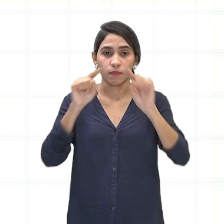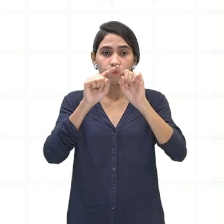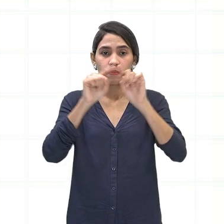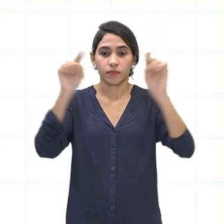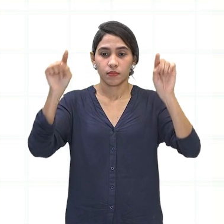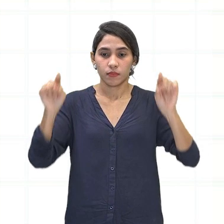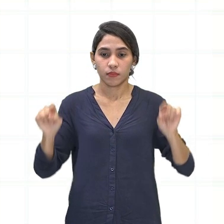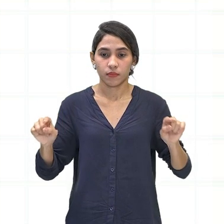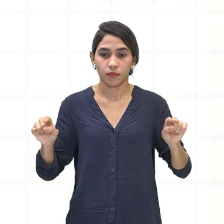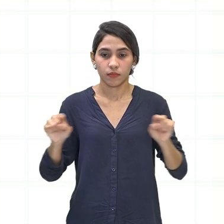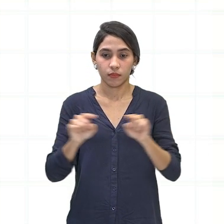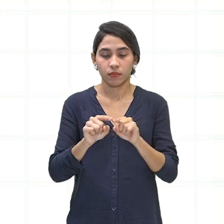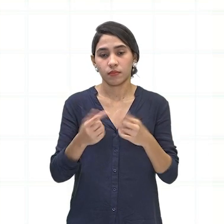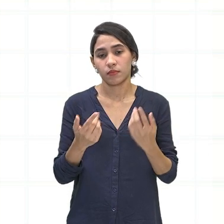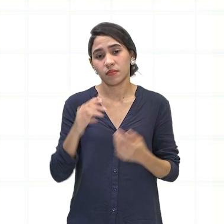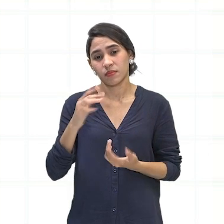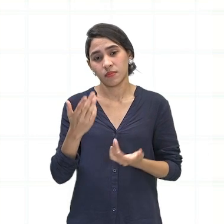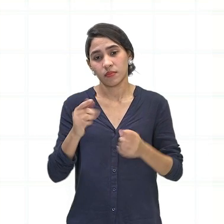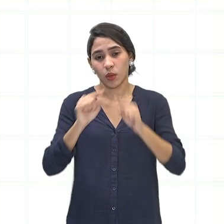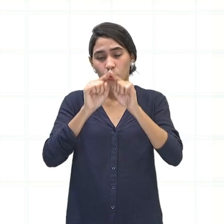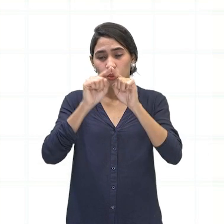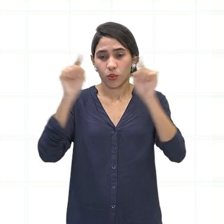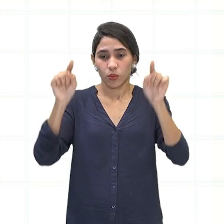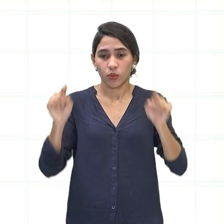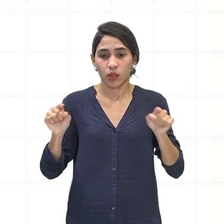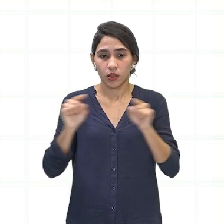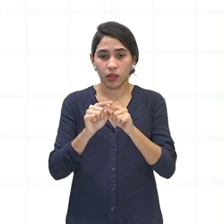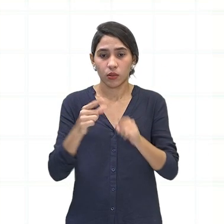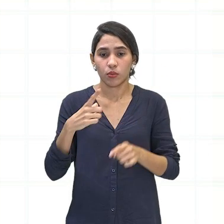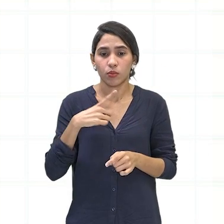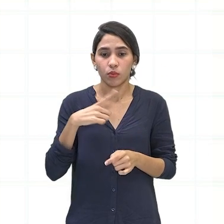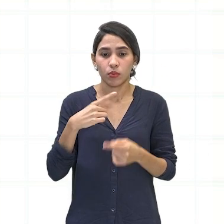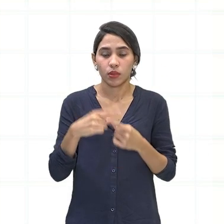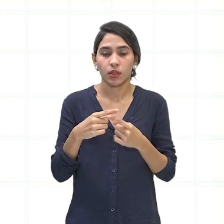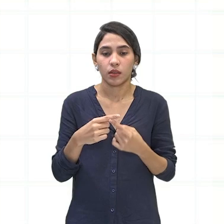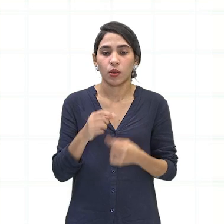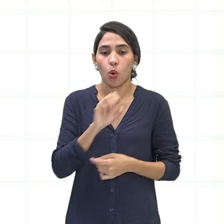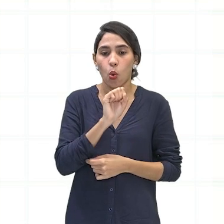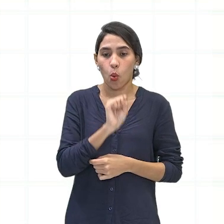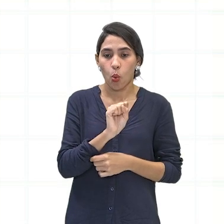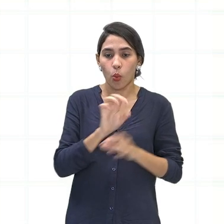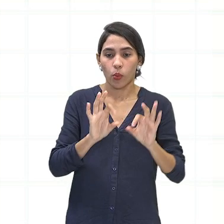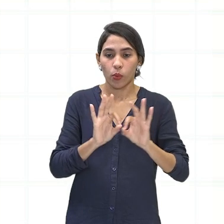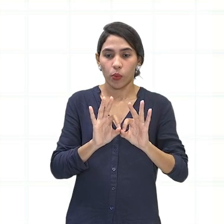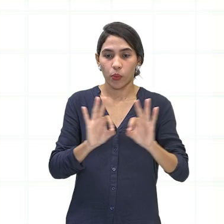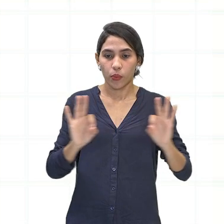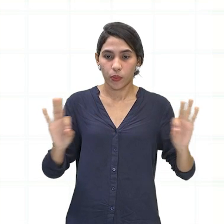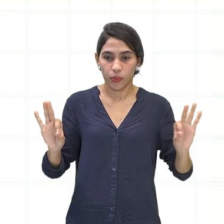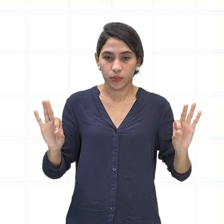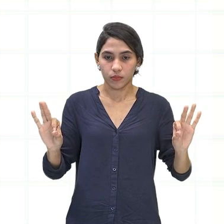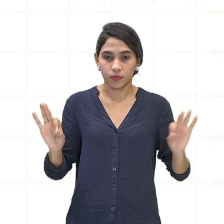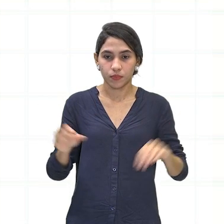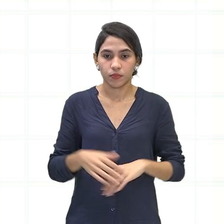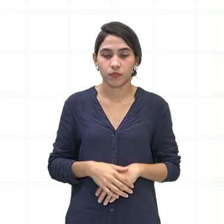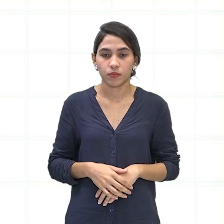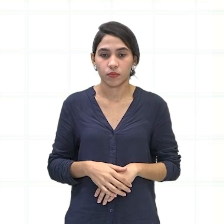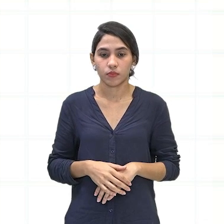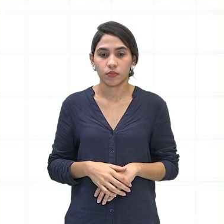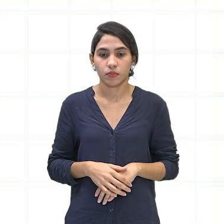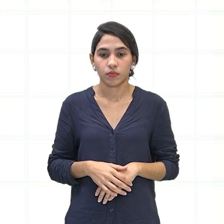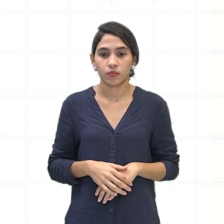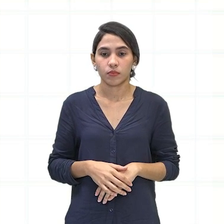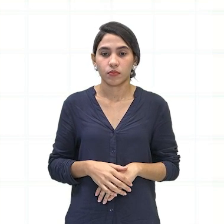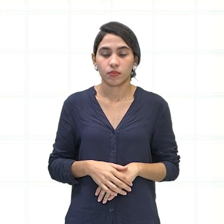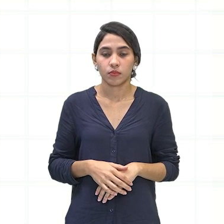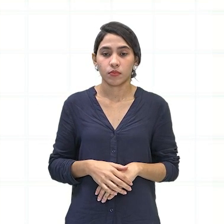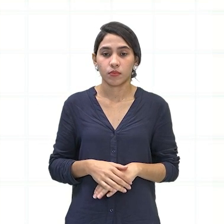que é um quadrado. Na verdade, não é um quadrado, porque ela tem 8 metros de comprimento, né? 8 metros de largura